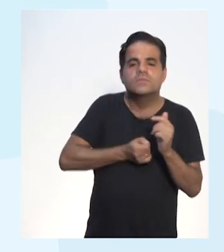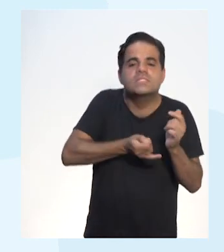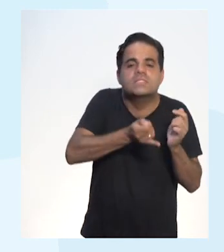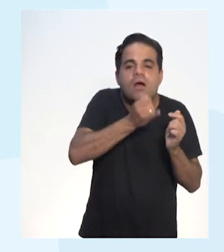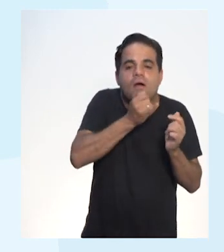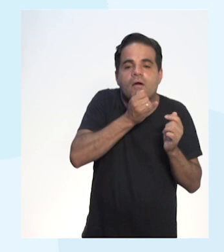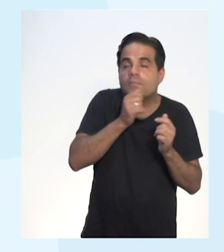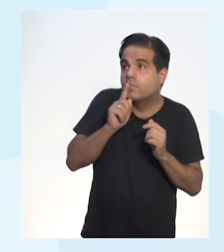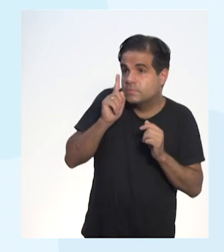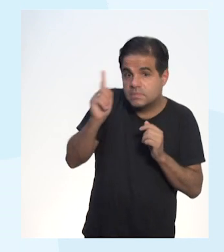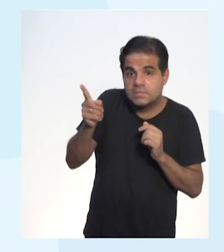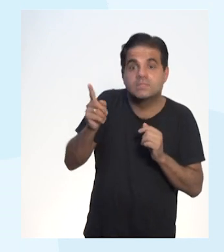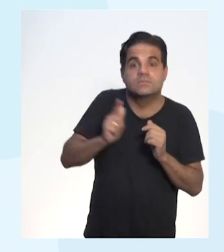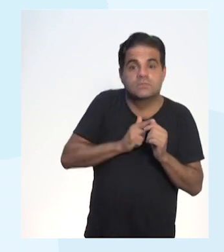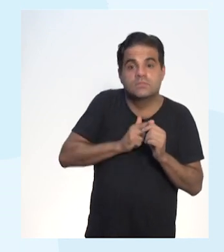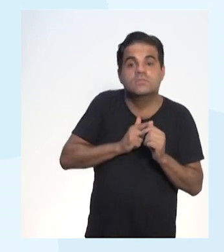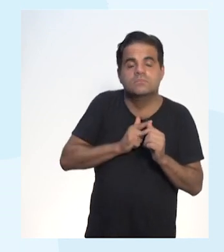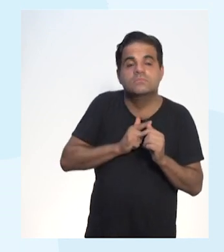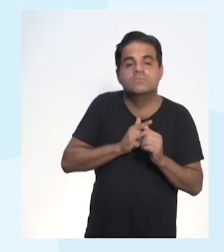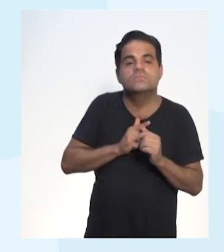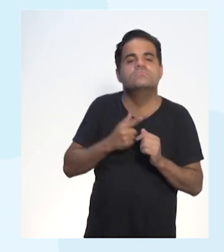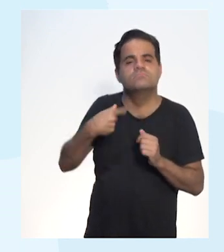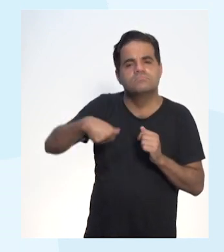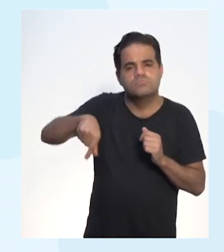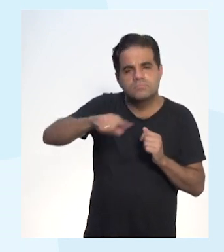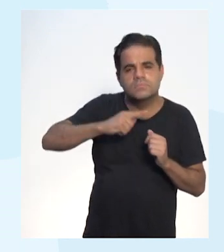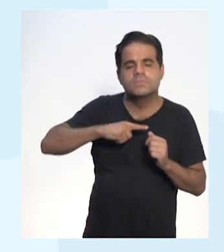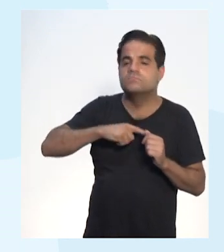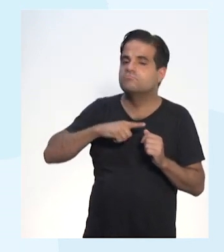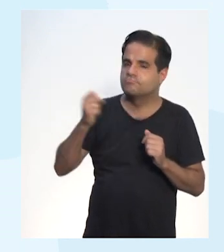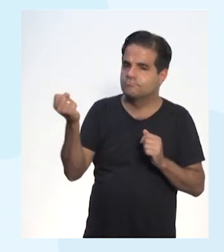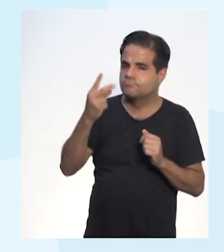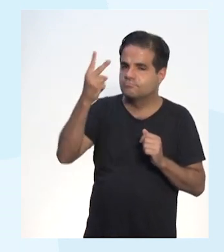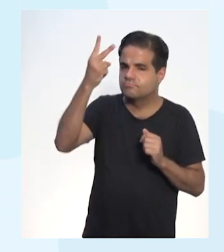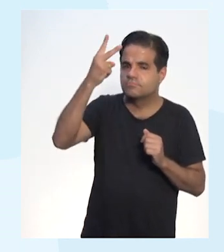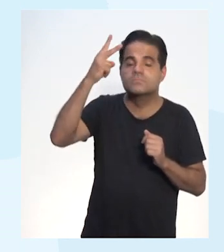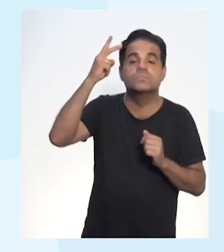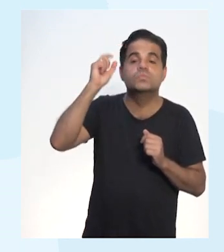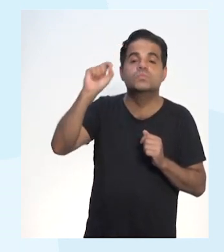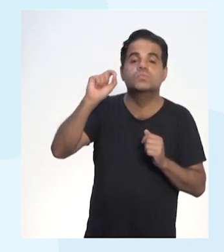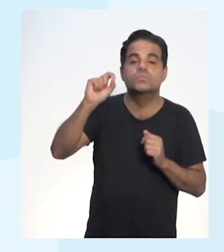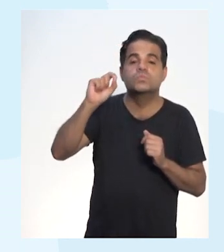né? Nesse caso aqui, ó, a gente tem aí que o valor seria